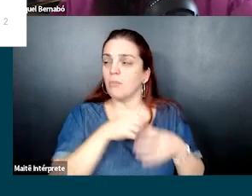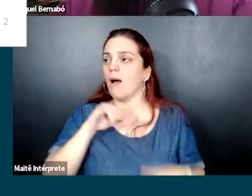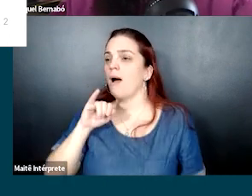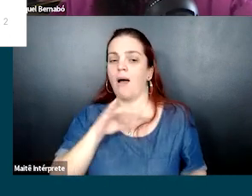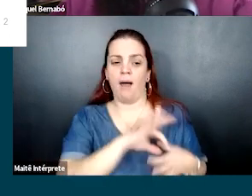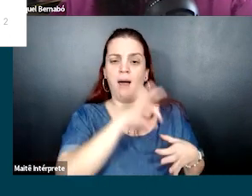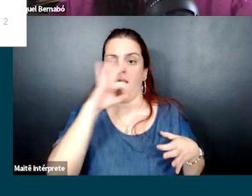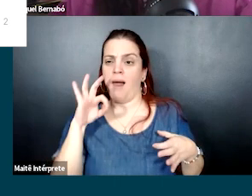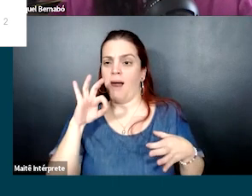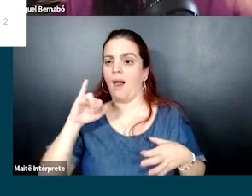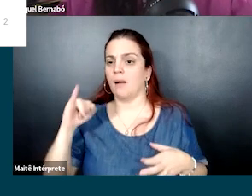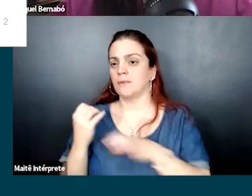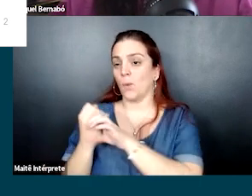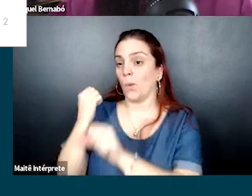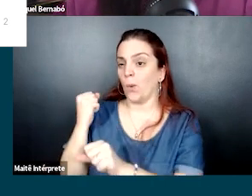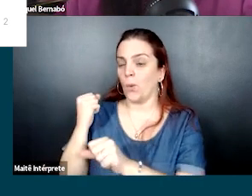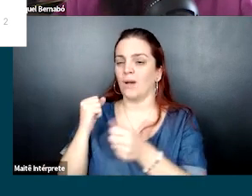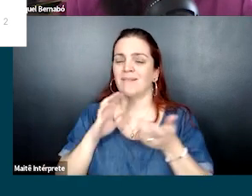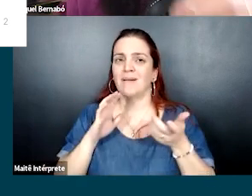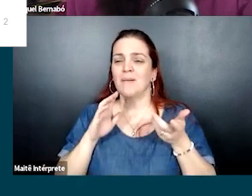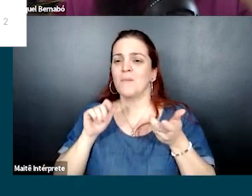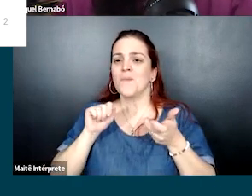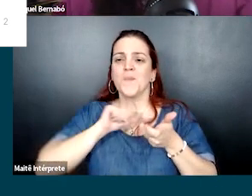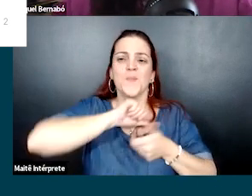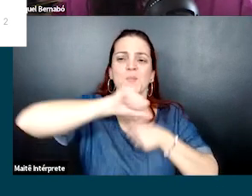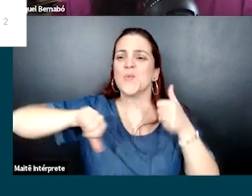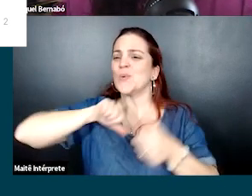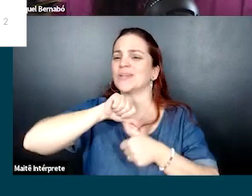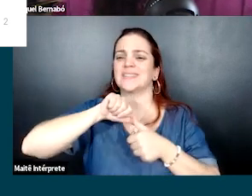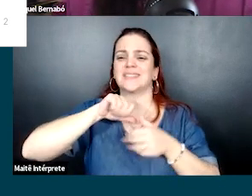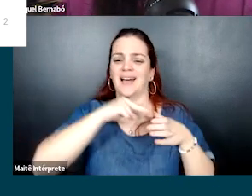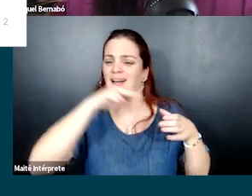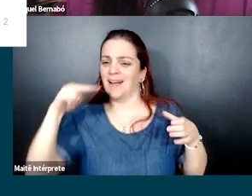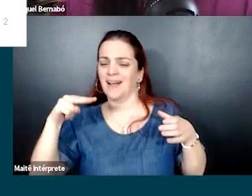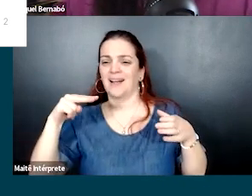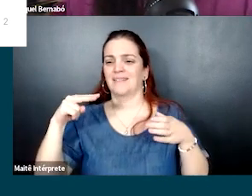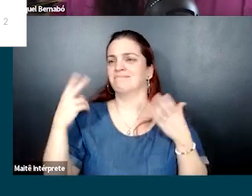usando aquilo em prol de um lucro ou de uma coisa que deturpa totalmente o valor